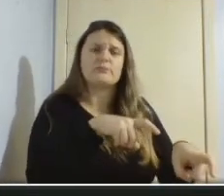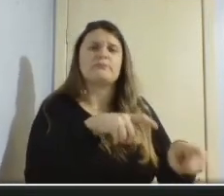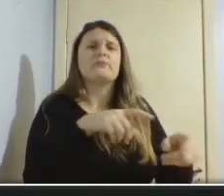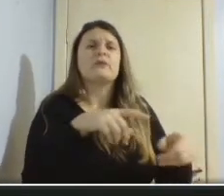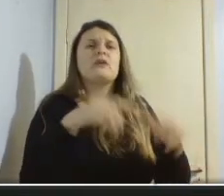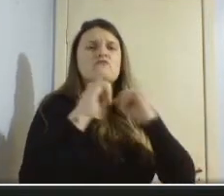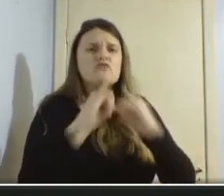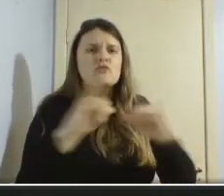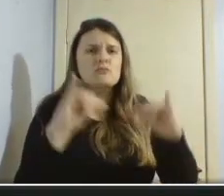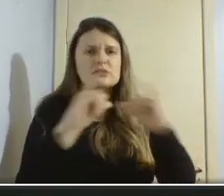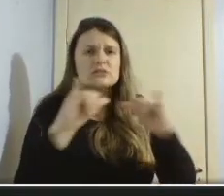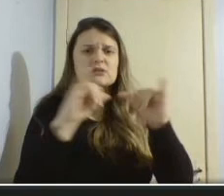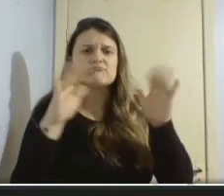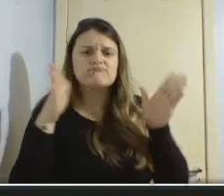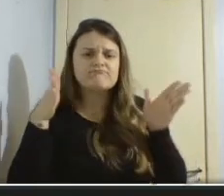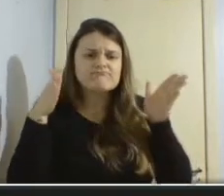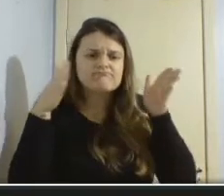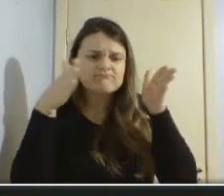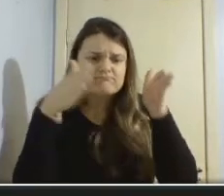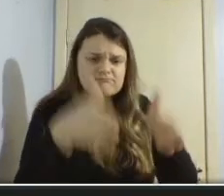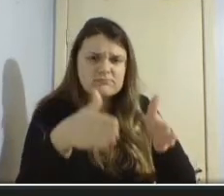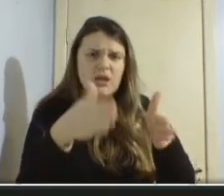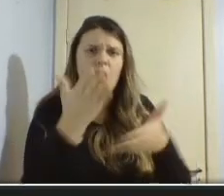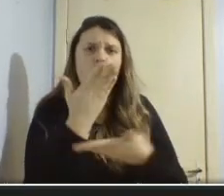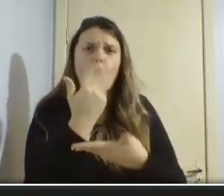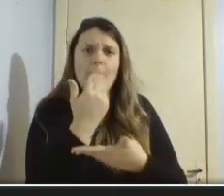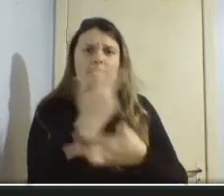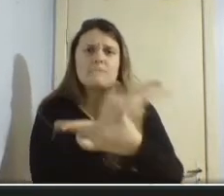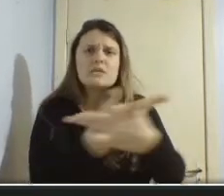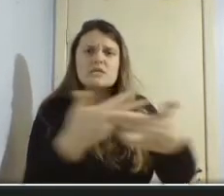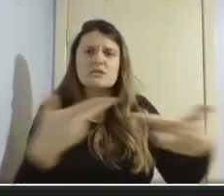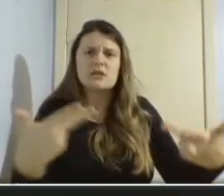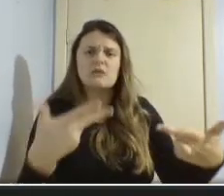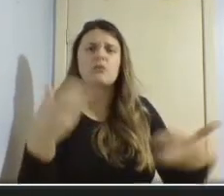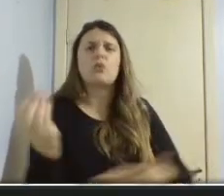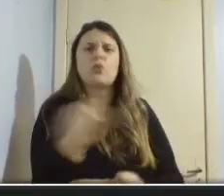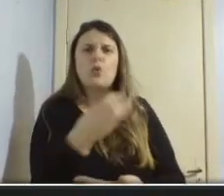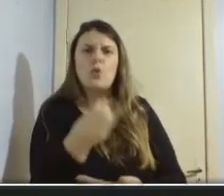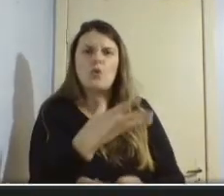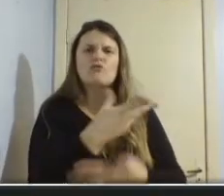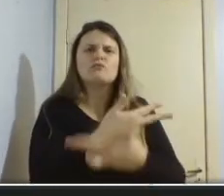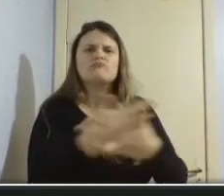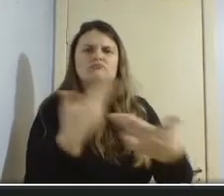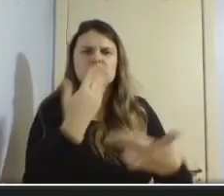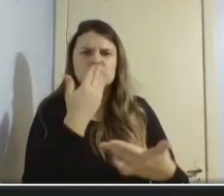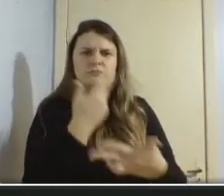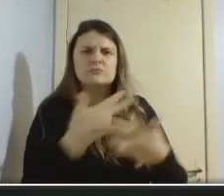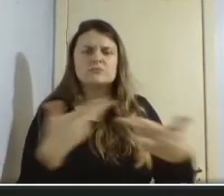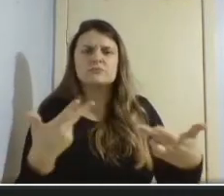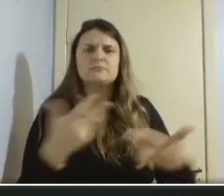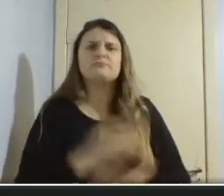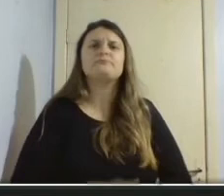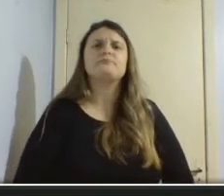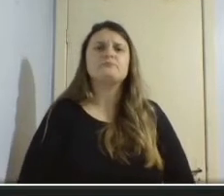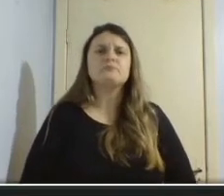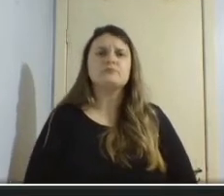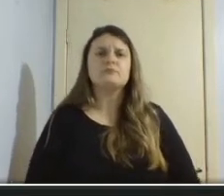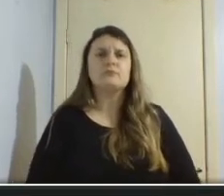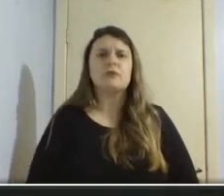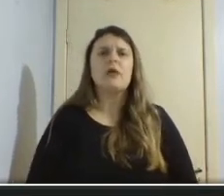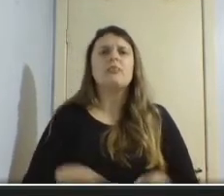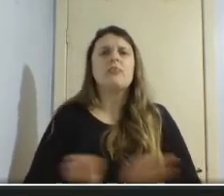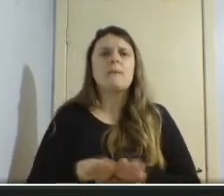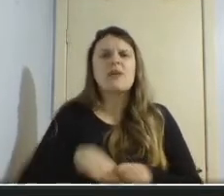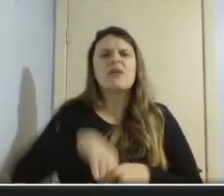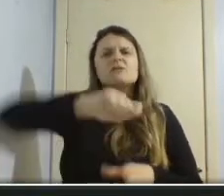setor alimentícios, né, com novos alimentos, com novas performances do setor gastronômico, olhando já